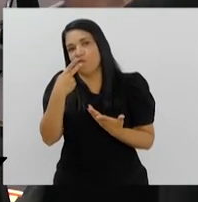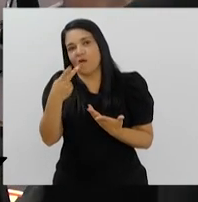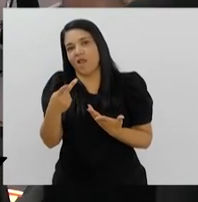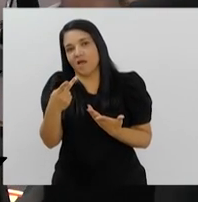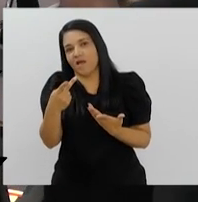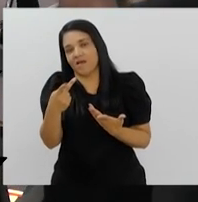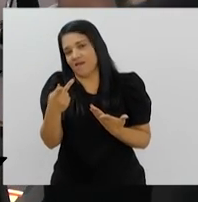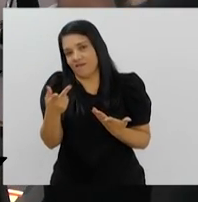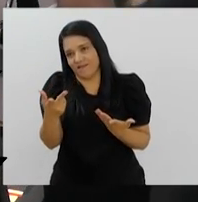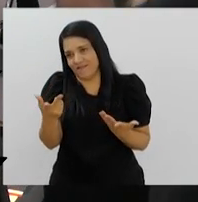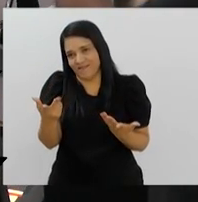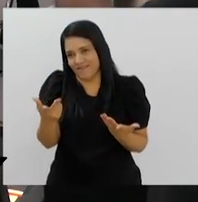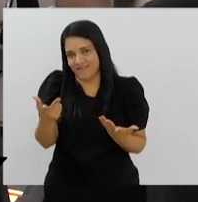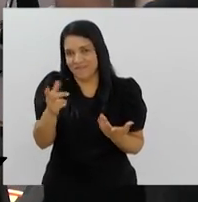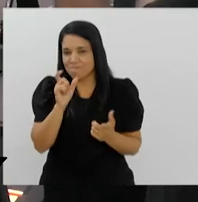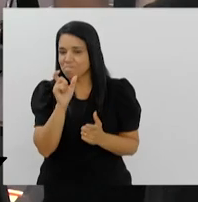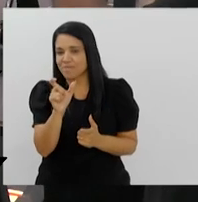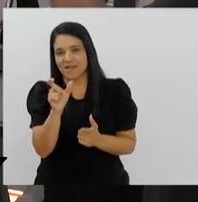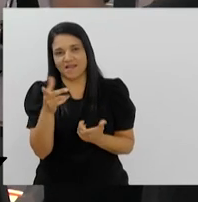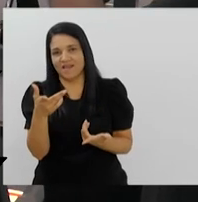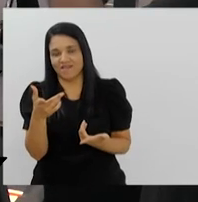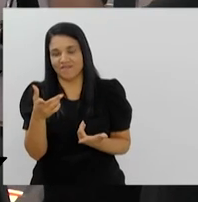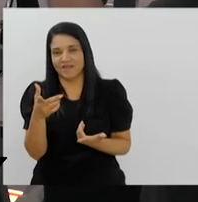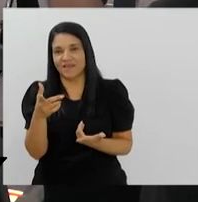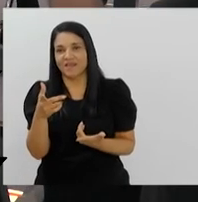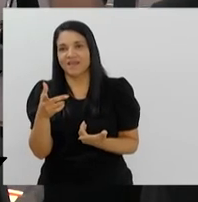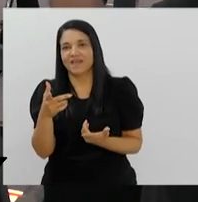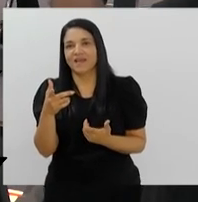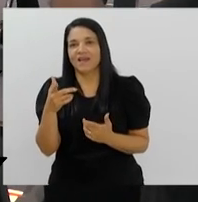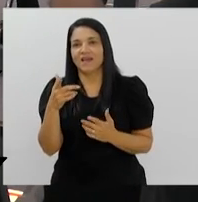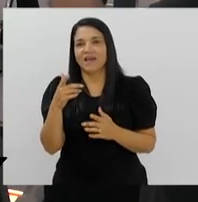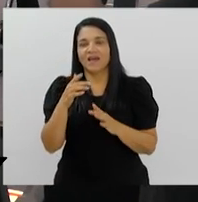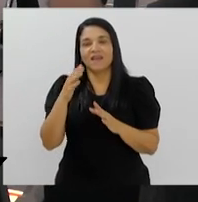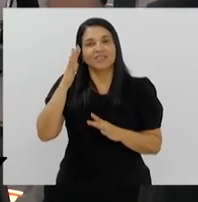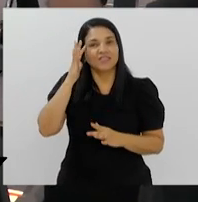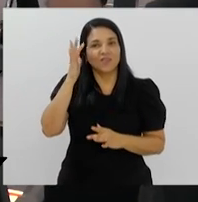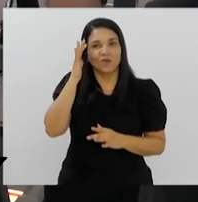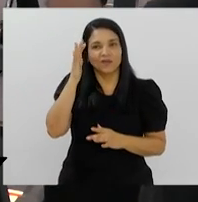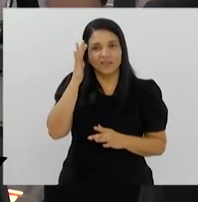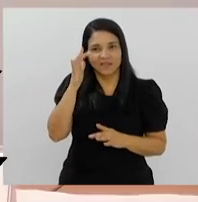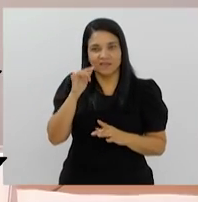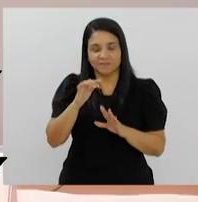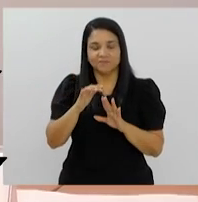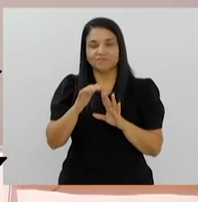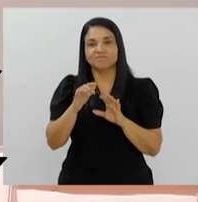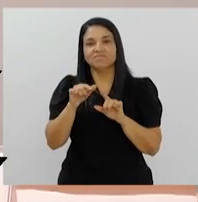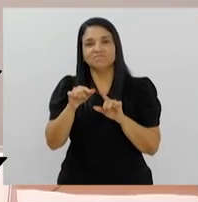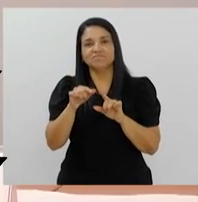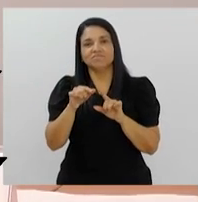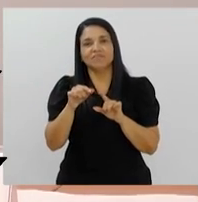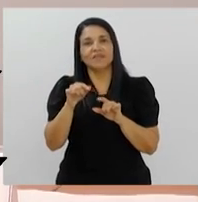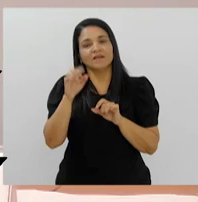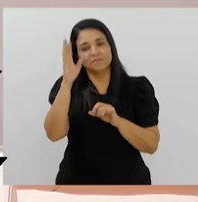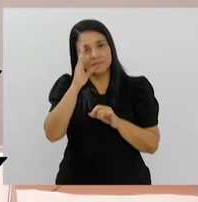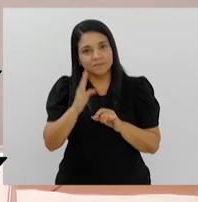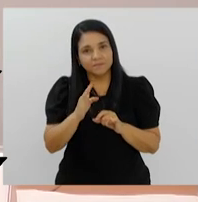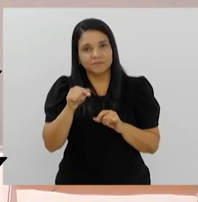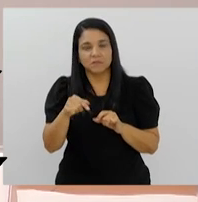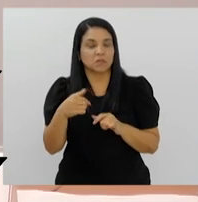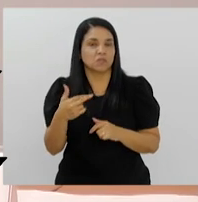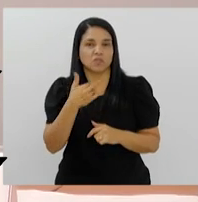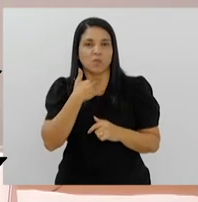abstratas Inclusive tem uma teoria que a teoria da aparência consagrada no direito brasileiro que não pode haver uma